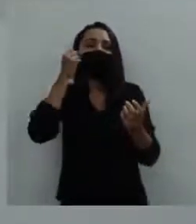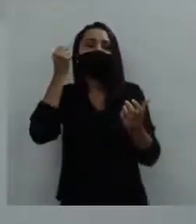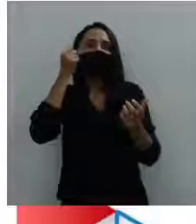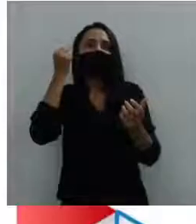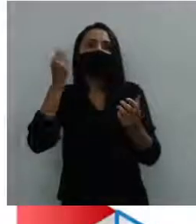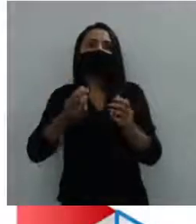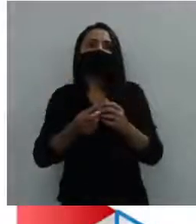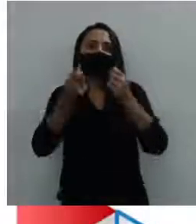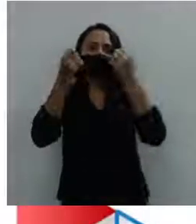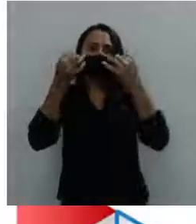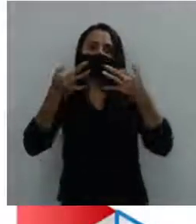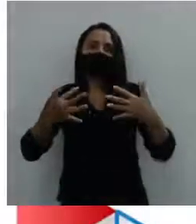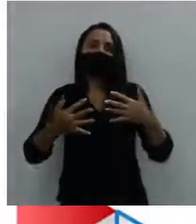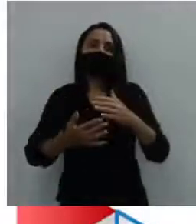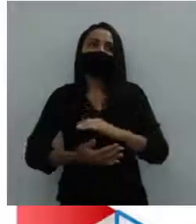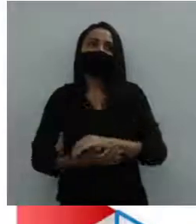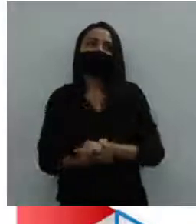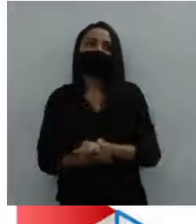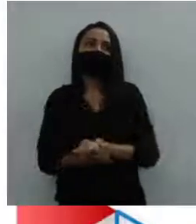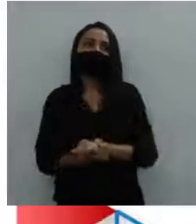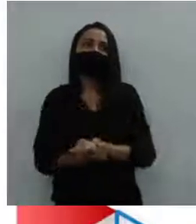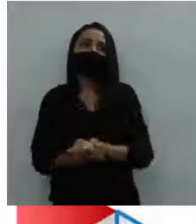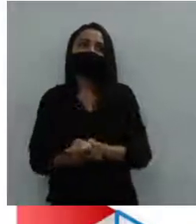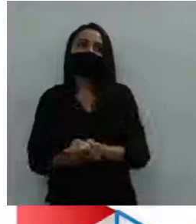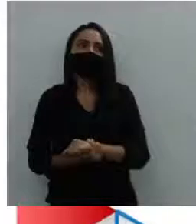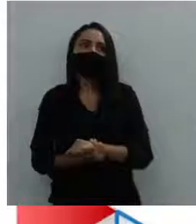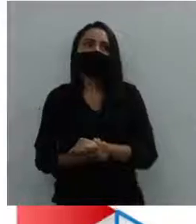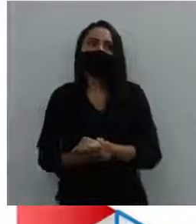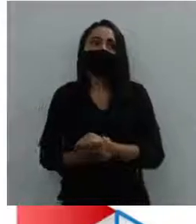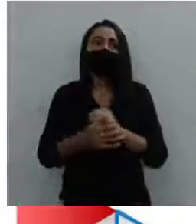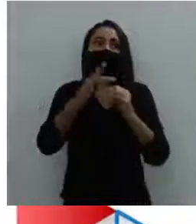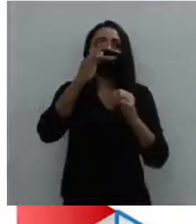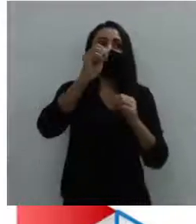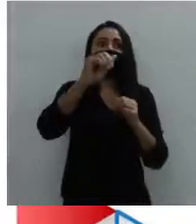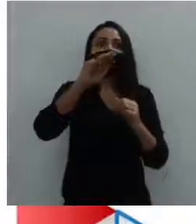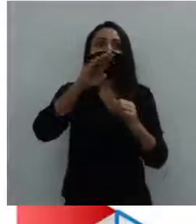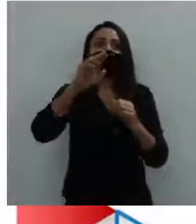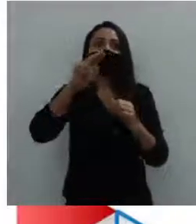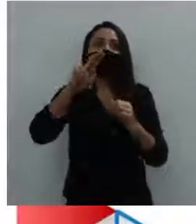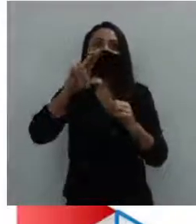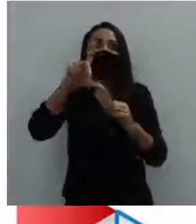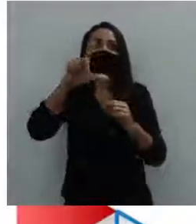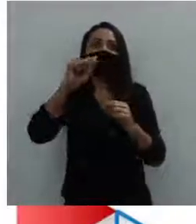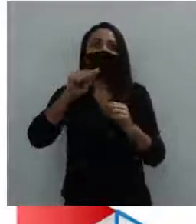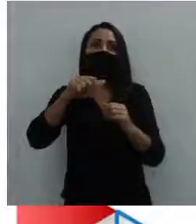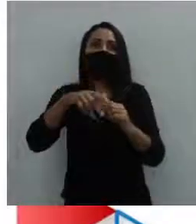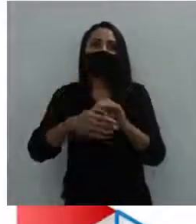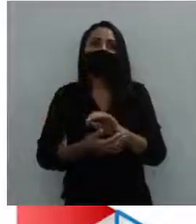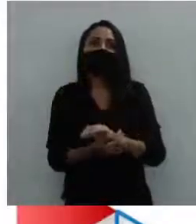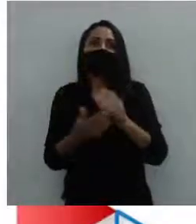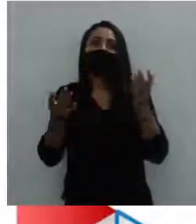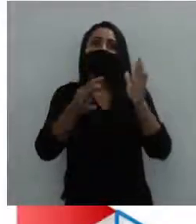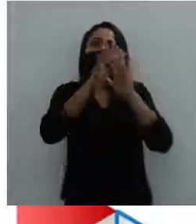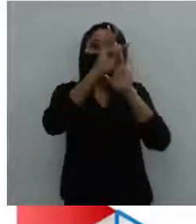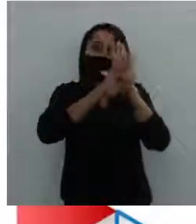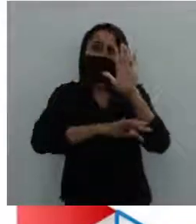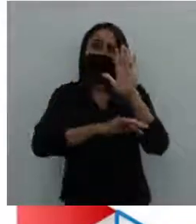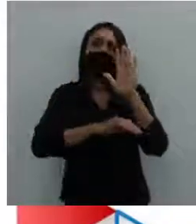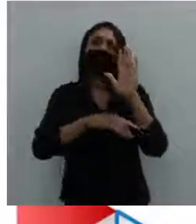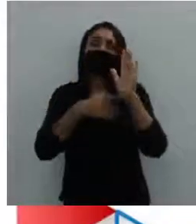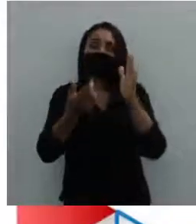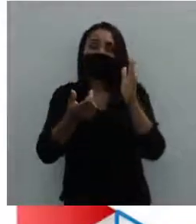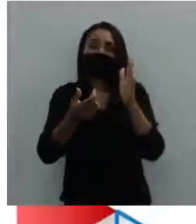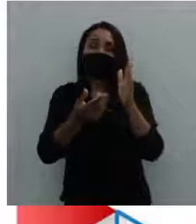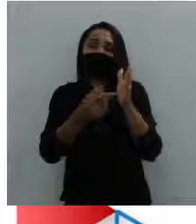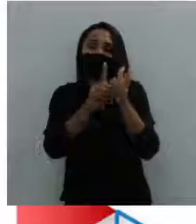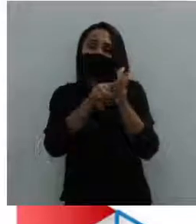na tela, lembram quando eu falei que a fábula, a parábola, o apólogo são textos muito